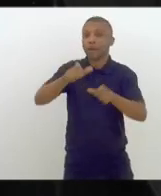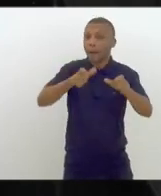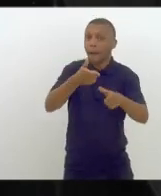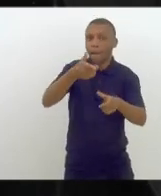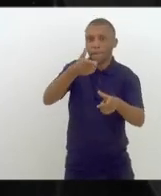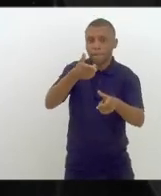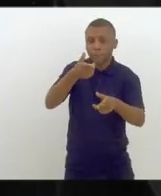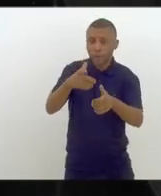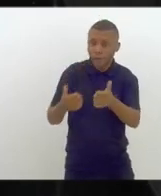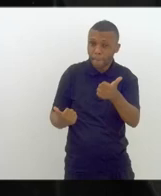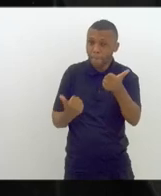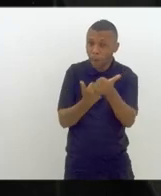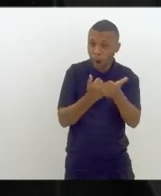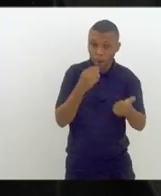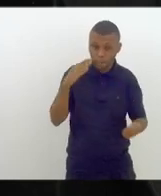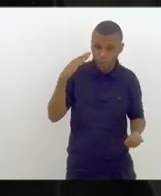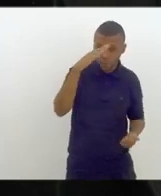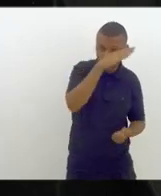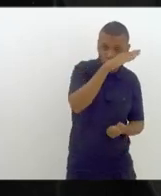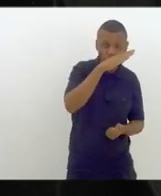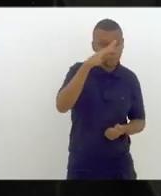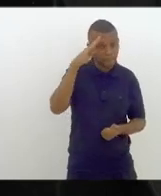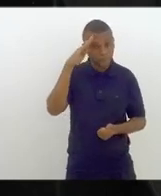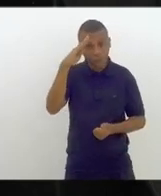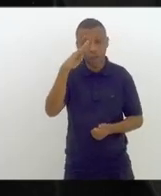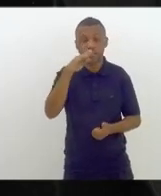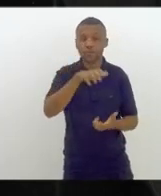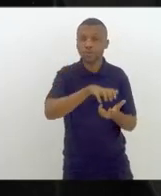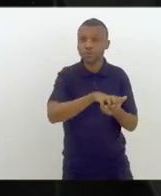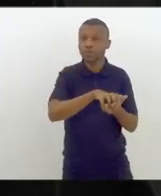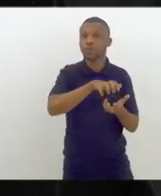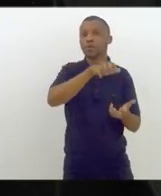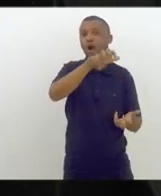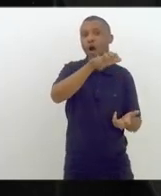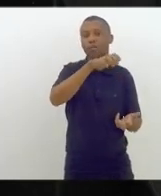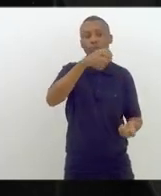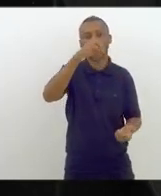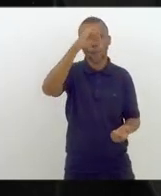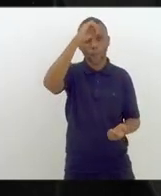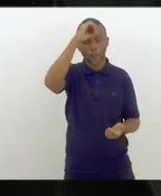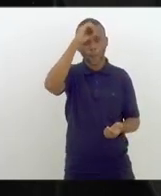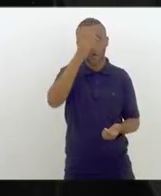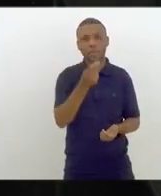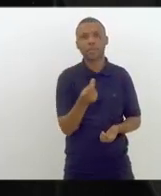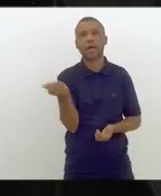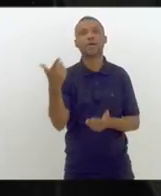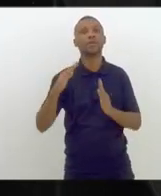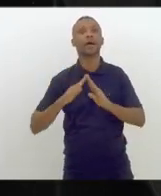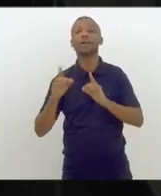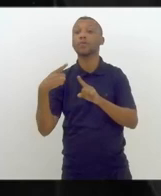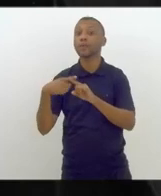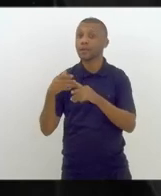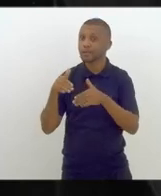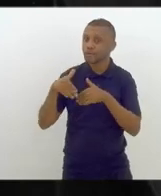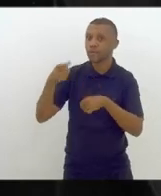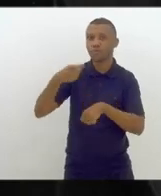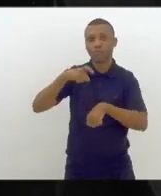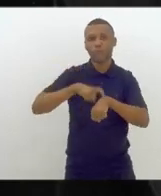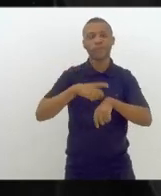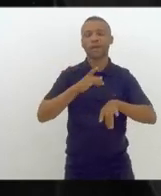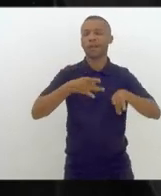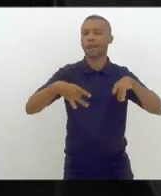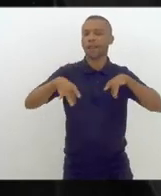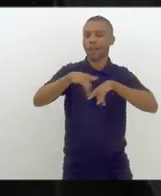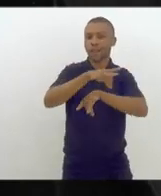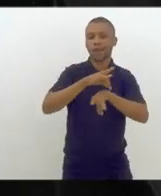que são apoiadores do presidente, principalmente os mais idosos, não saiam de casa, porque a partir do momento que eles manipulam